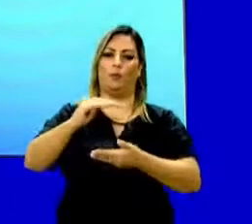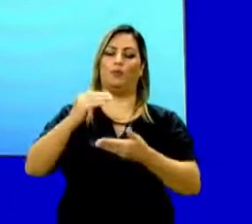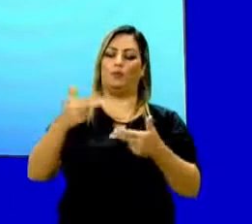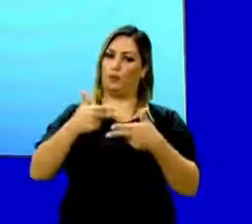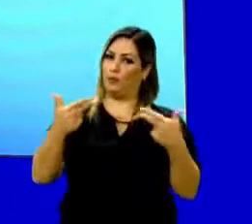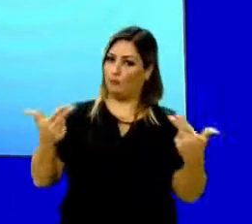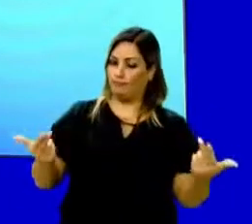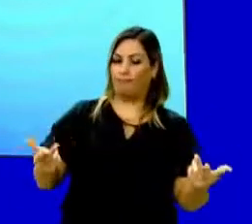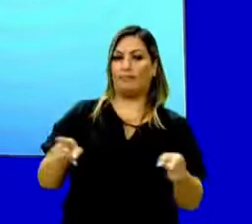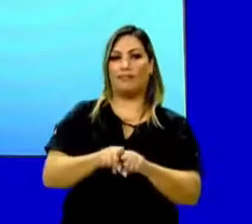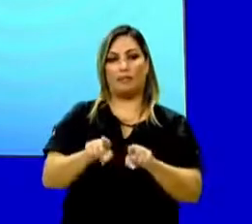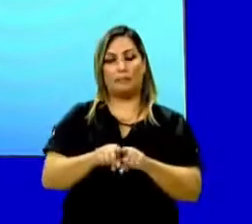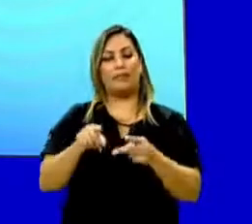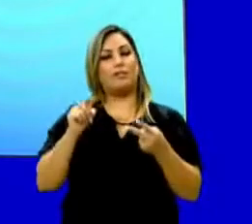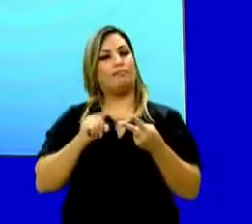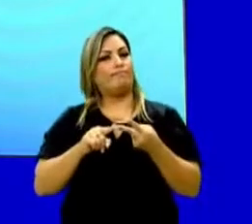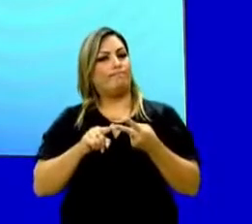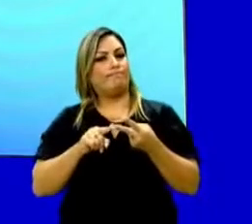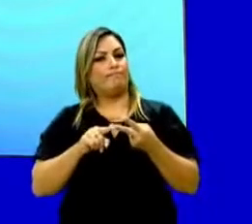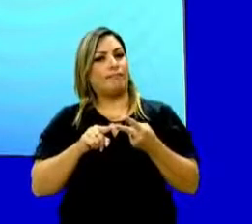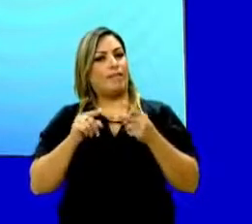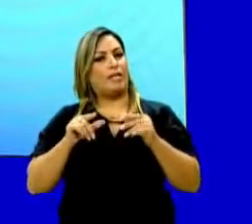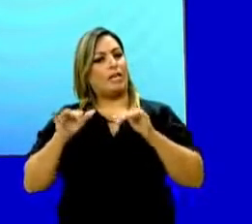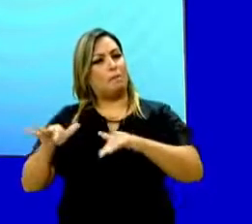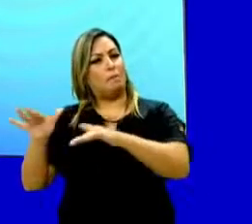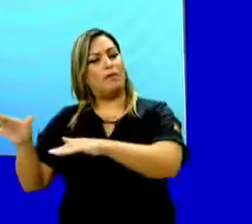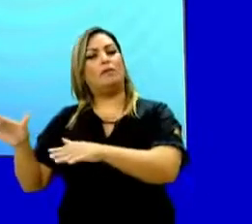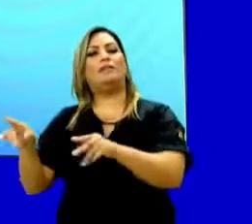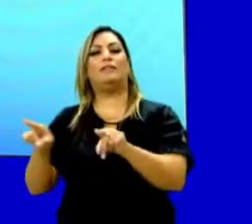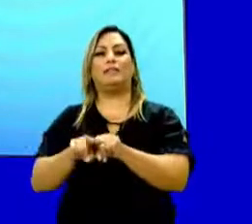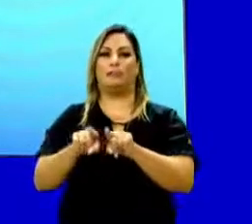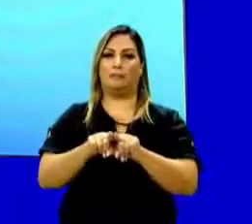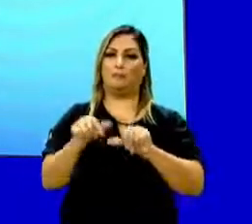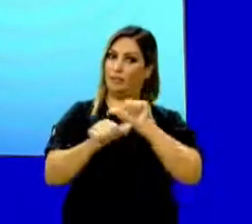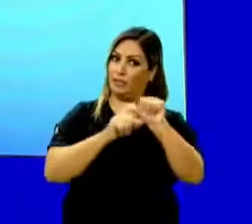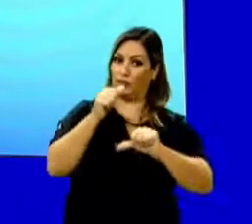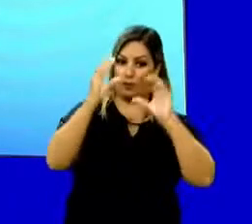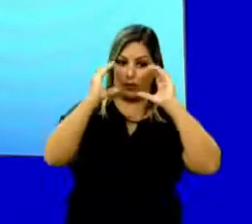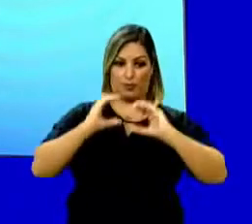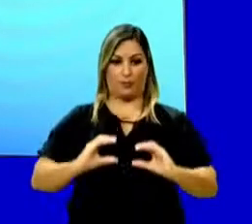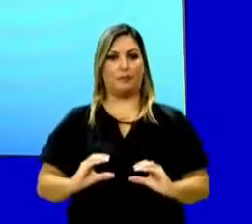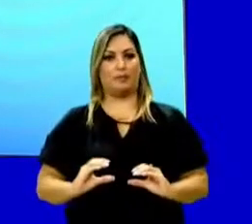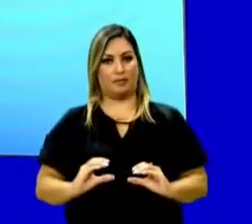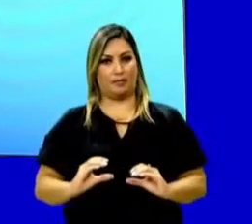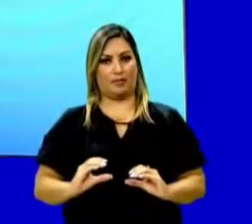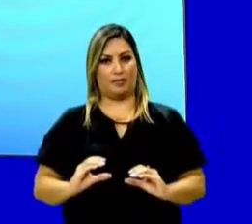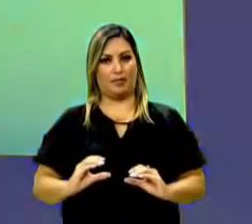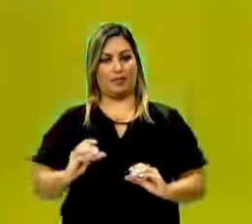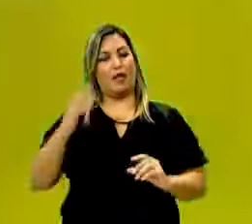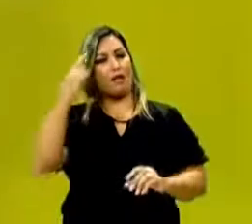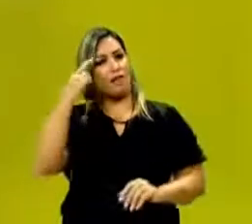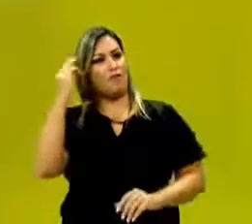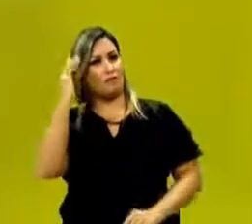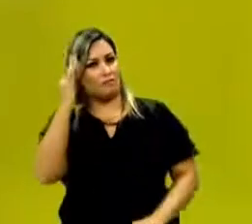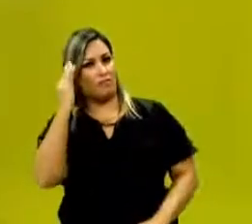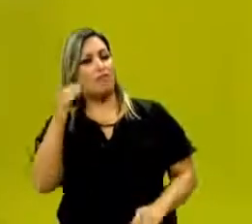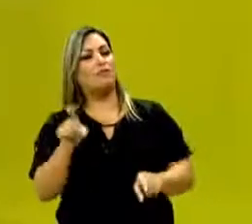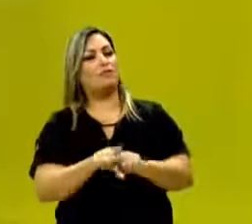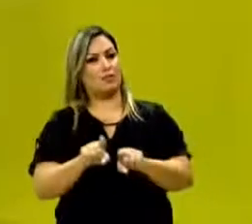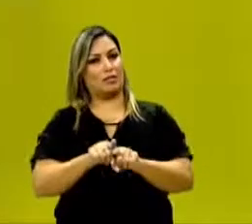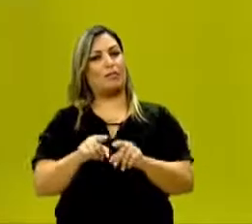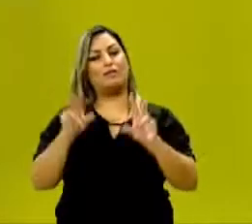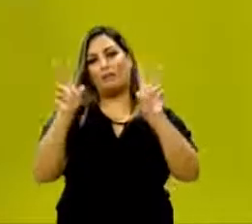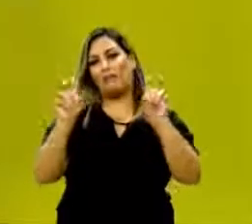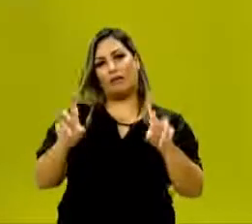produto ou em se tratando de uma campanha para mudar comportamentos, gerar reflexões de